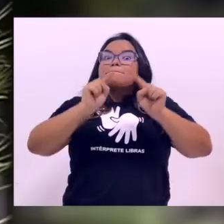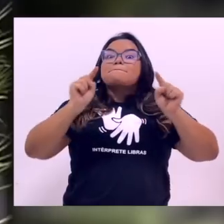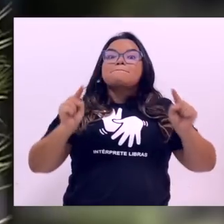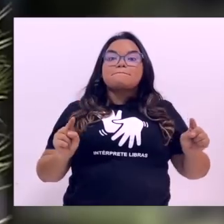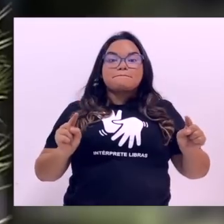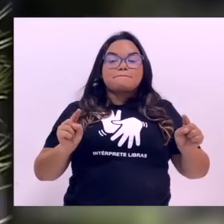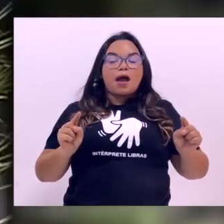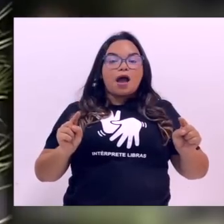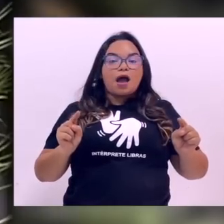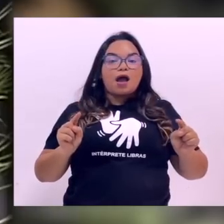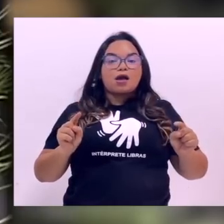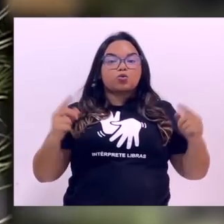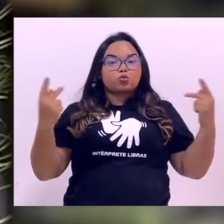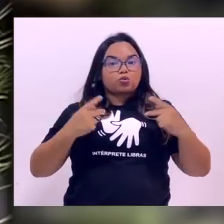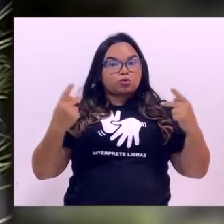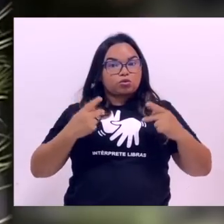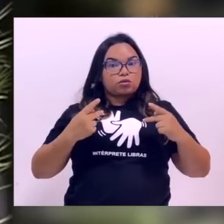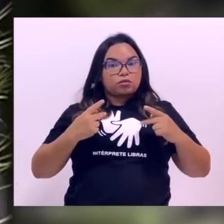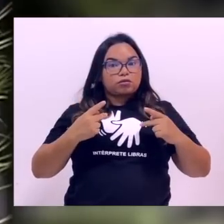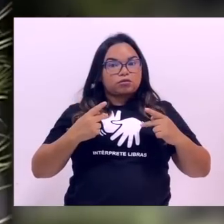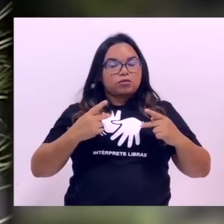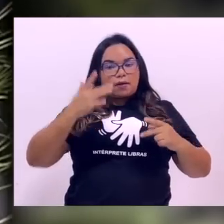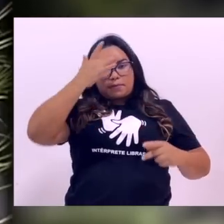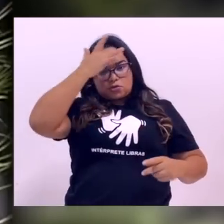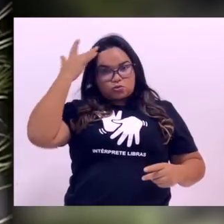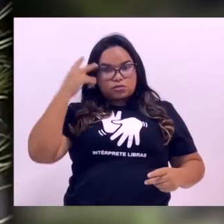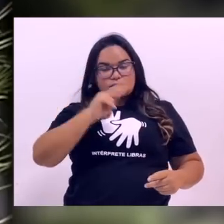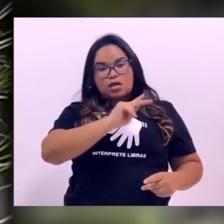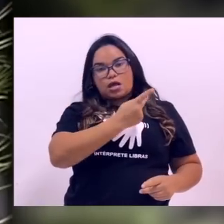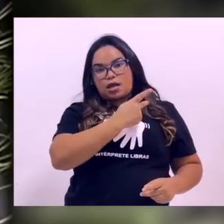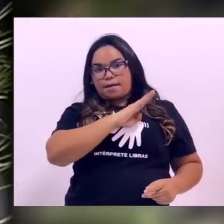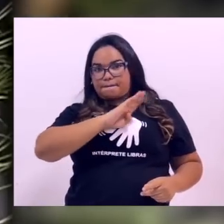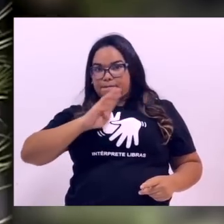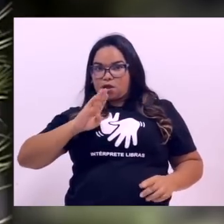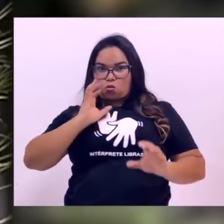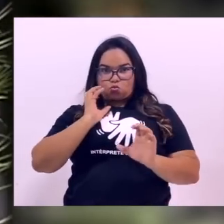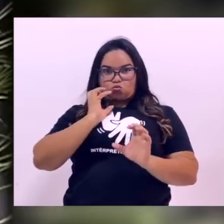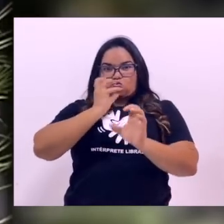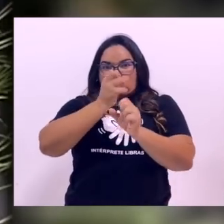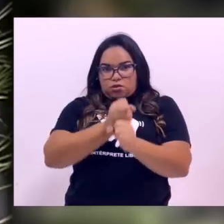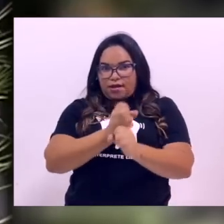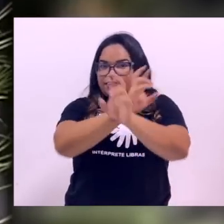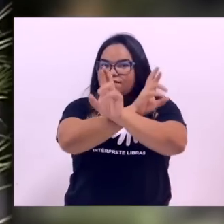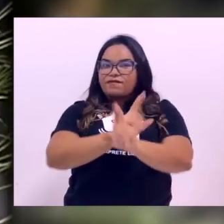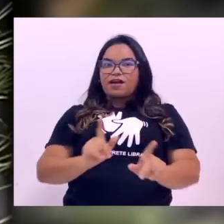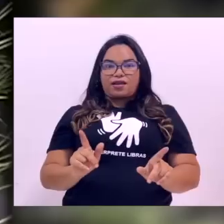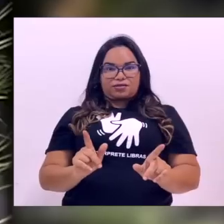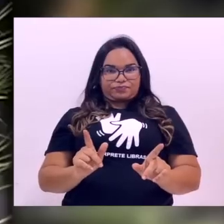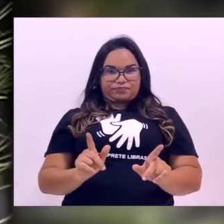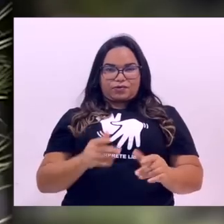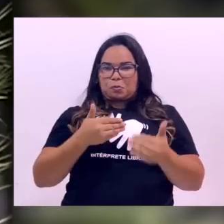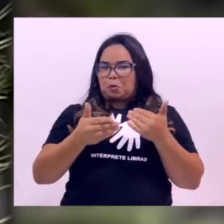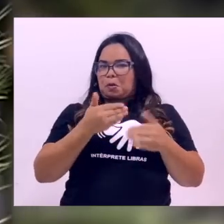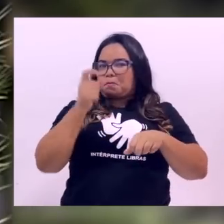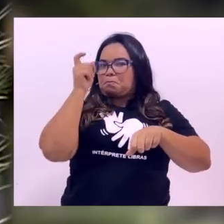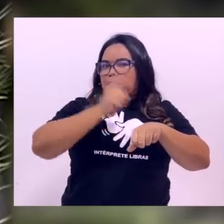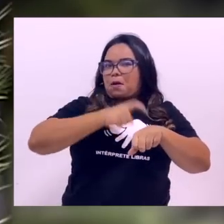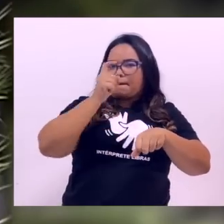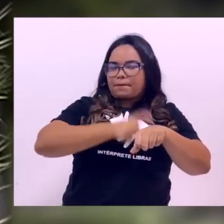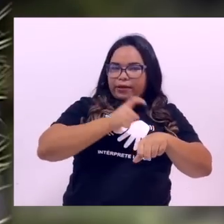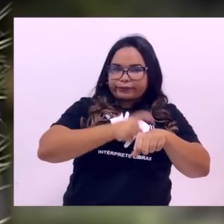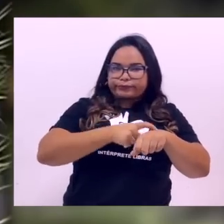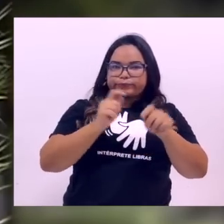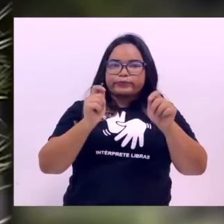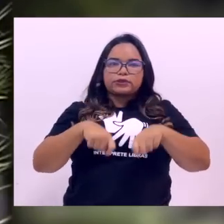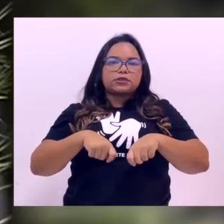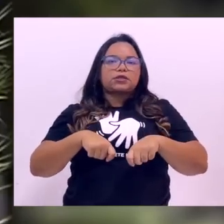dias. Mas na mentalidade hebraica, que era uma forma de cômputo inclusivo, ou seja,